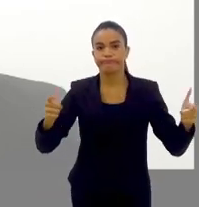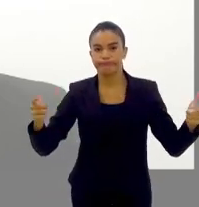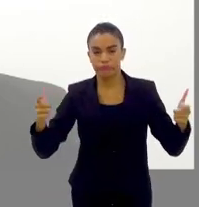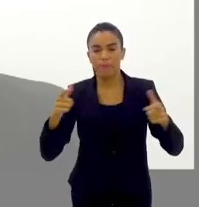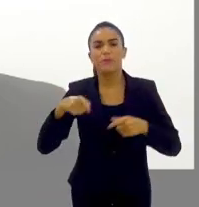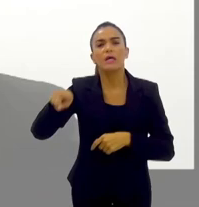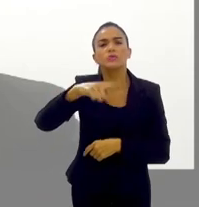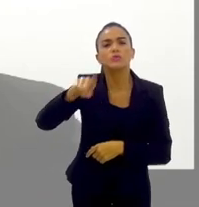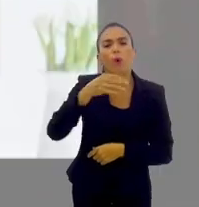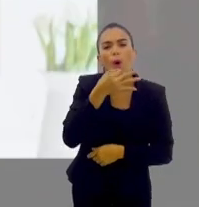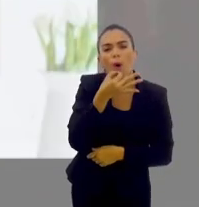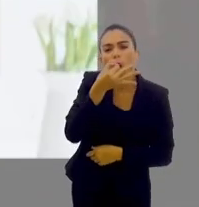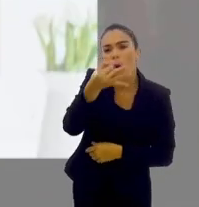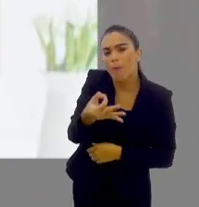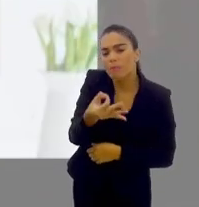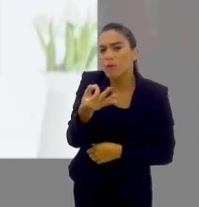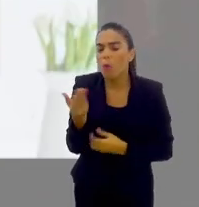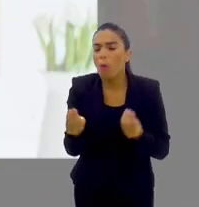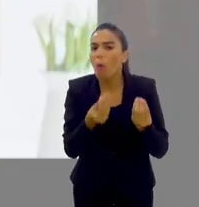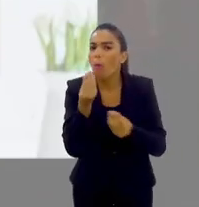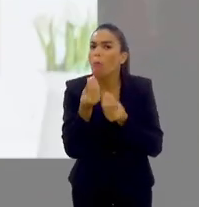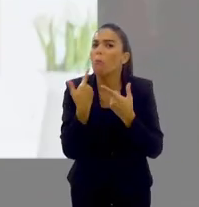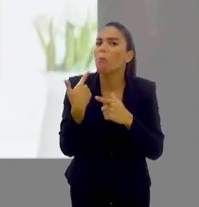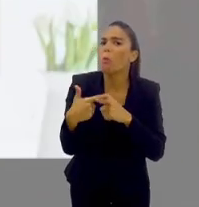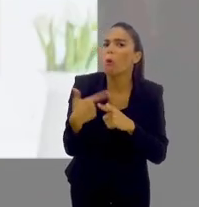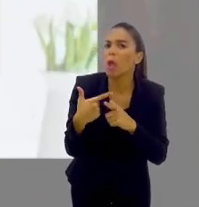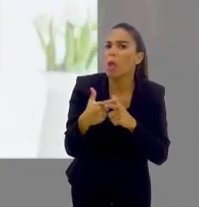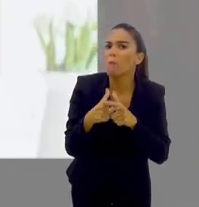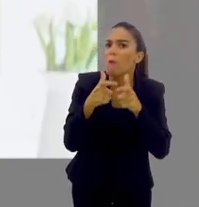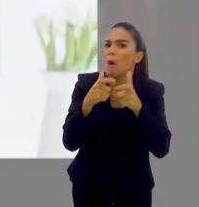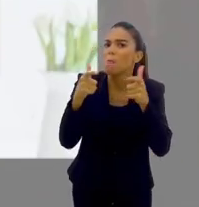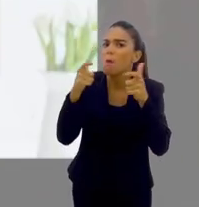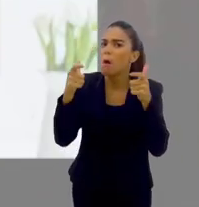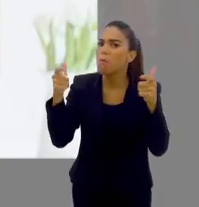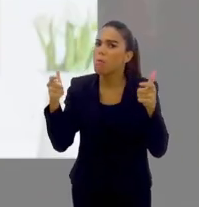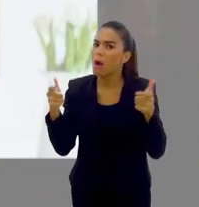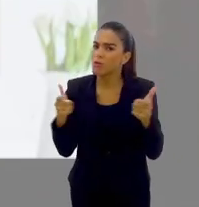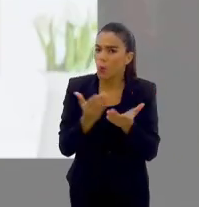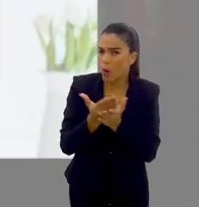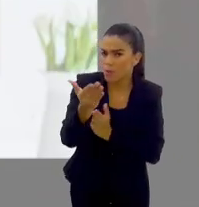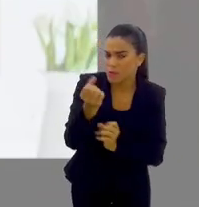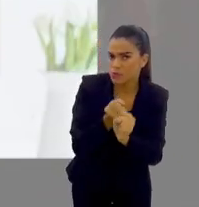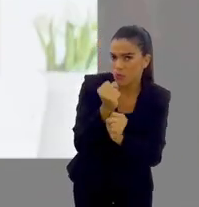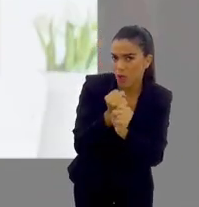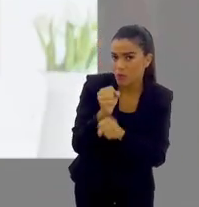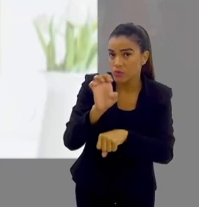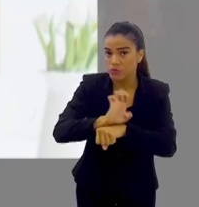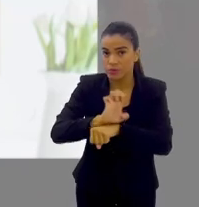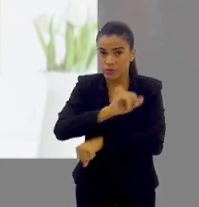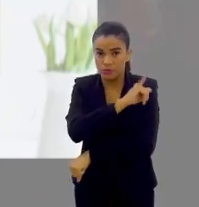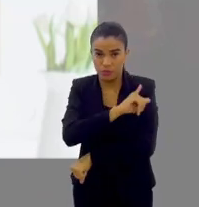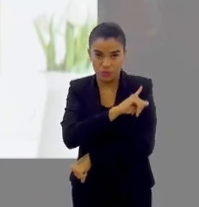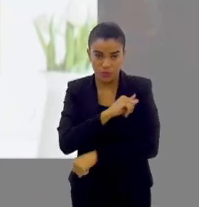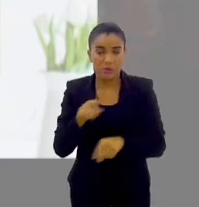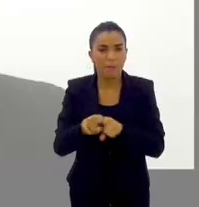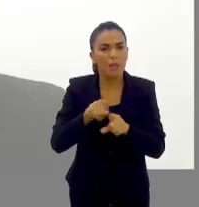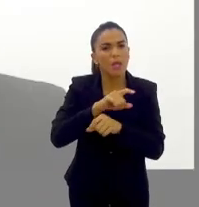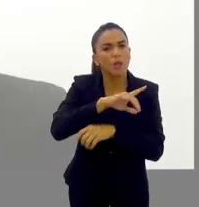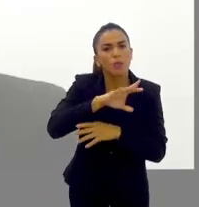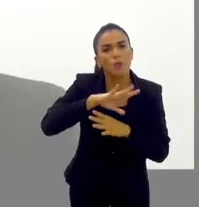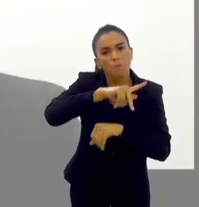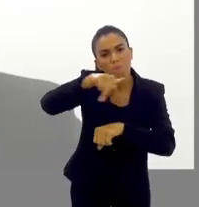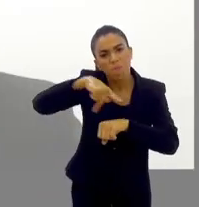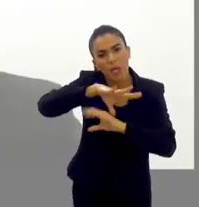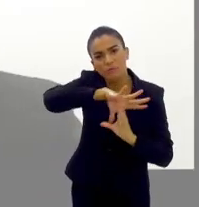doença, na sua opinião, o que, que se deve esse aumento dos casos nesse início do ano aqui no estado do Rio e no país como um todo?